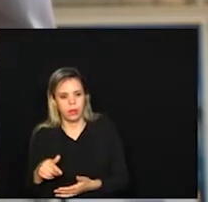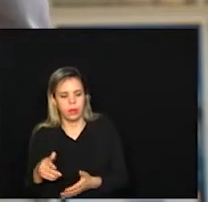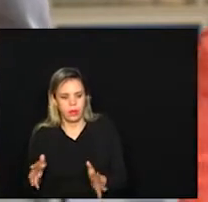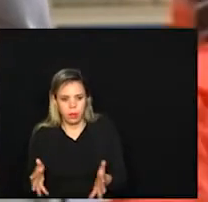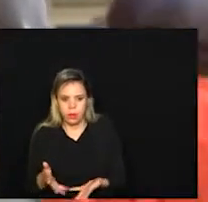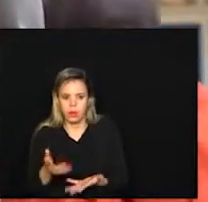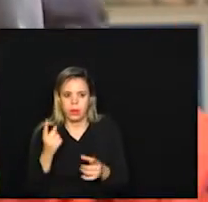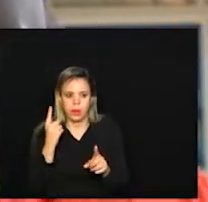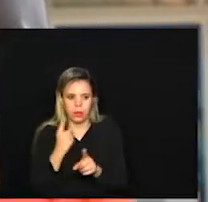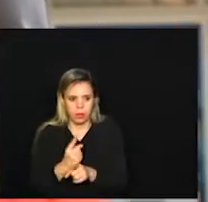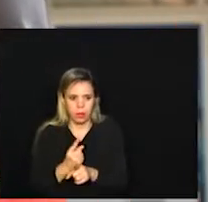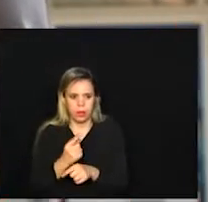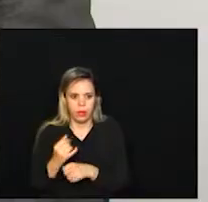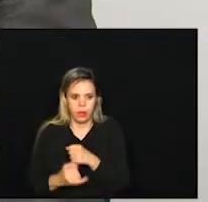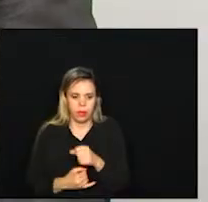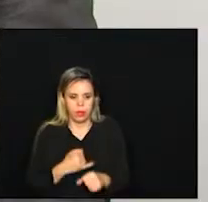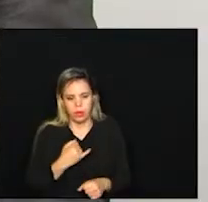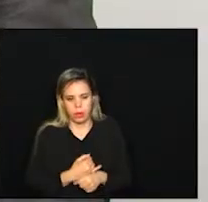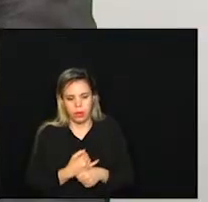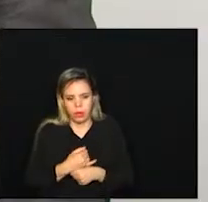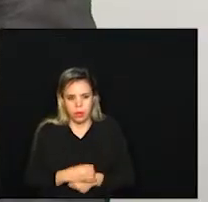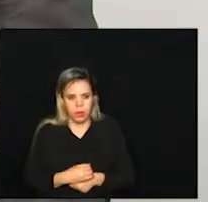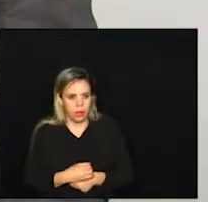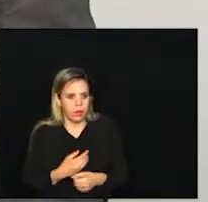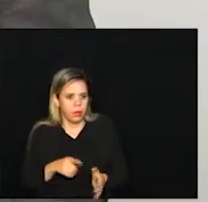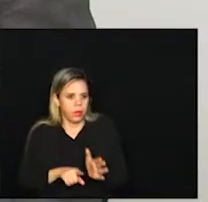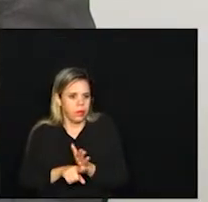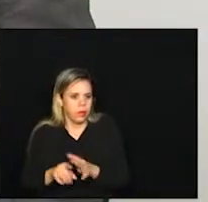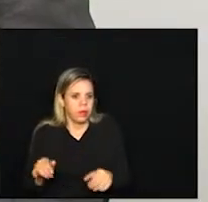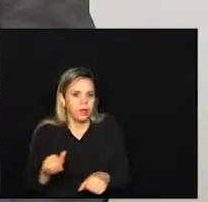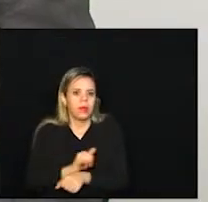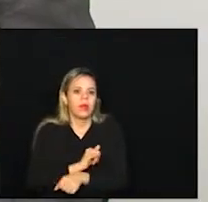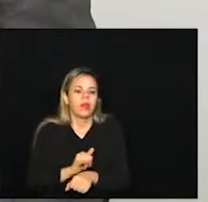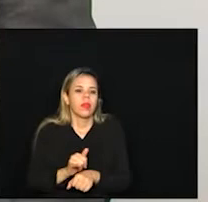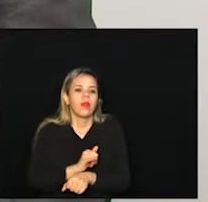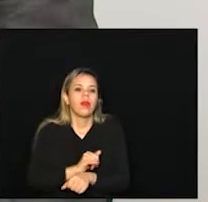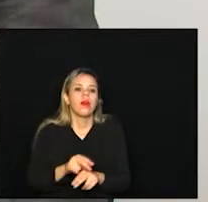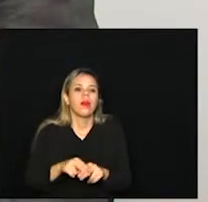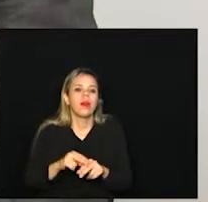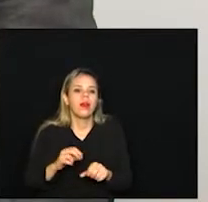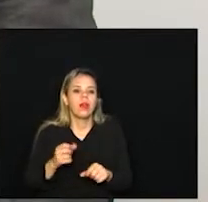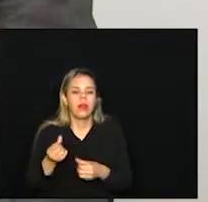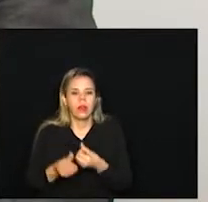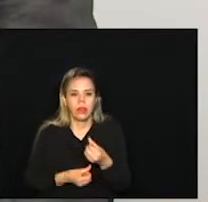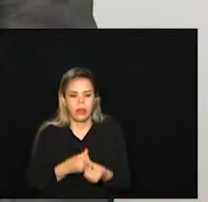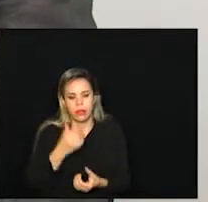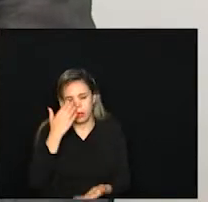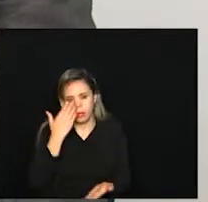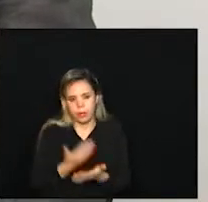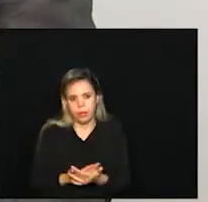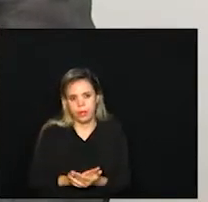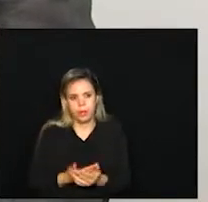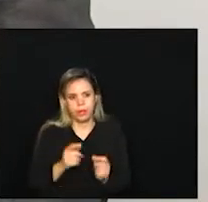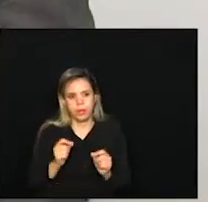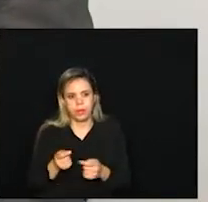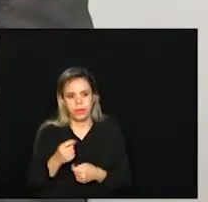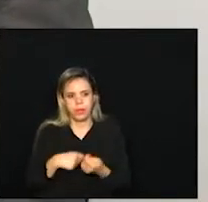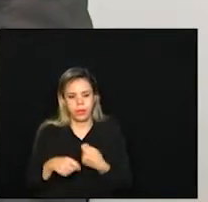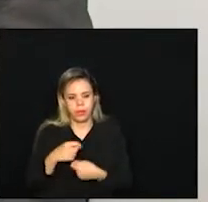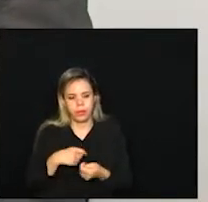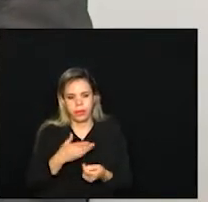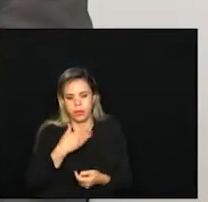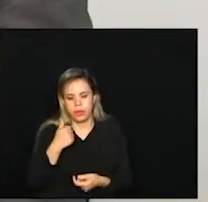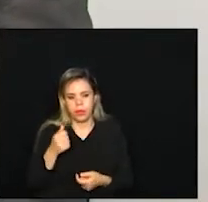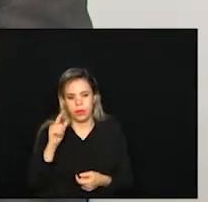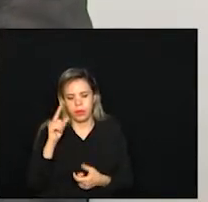promoveu encontros virtuais tudo estratégica por causa cms que a gente acredita que a economia deve